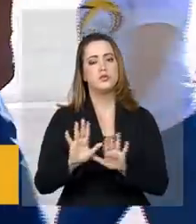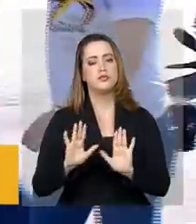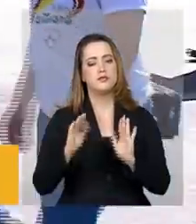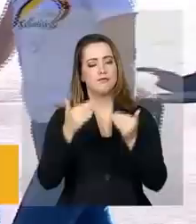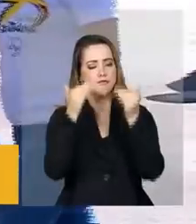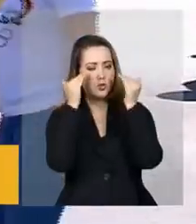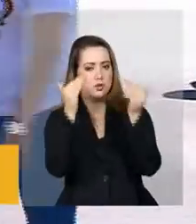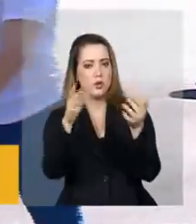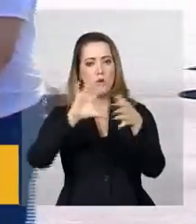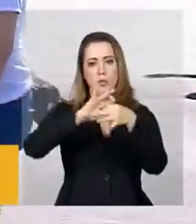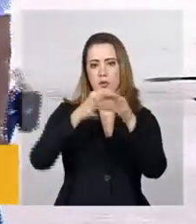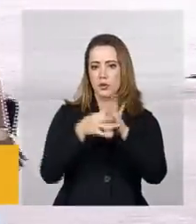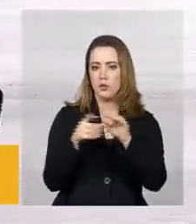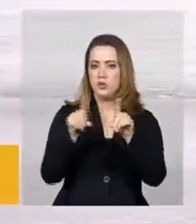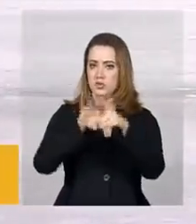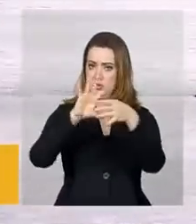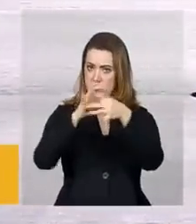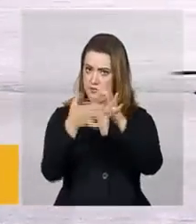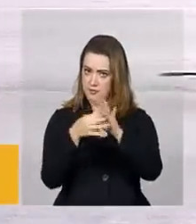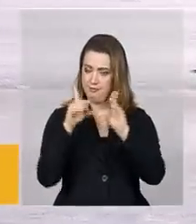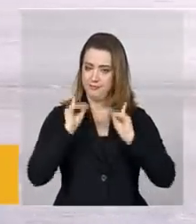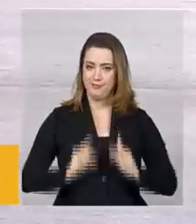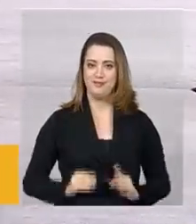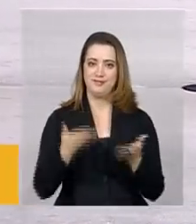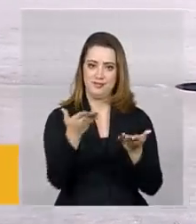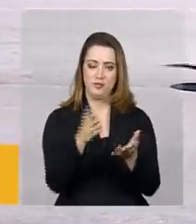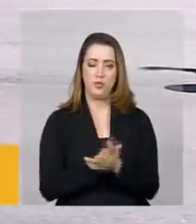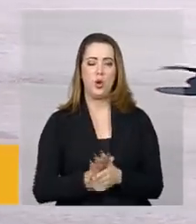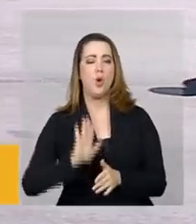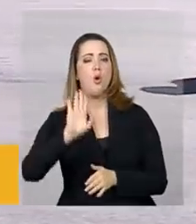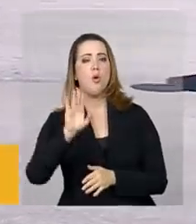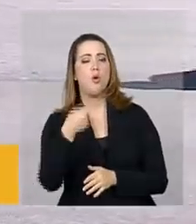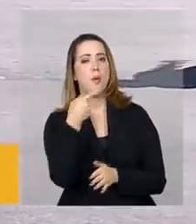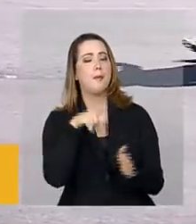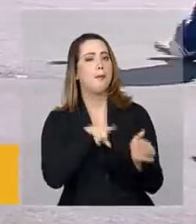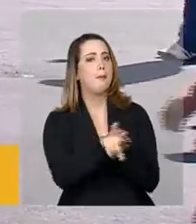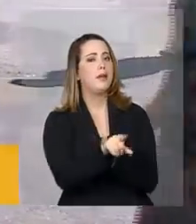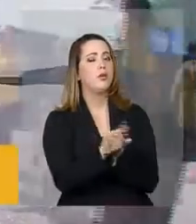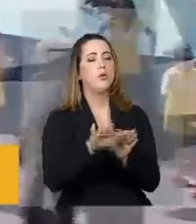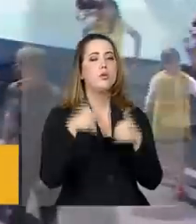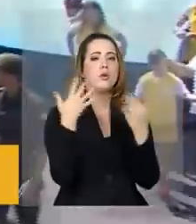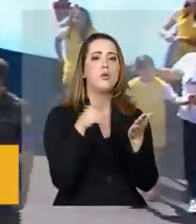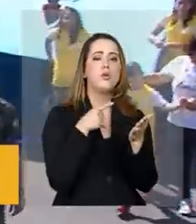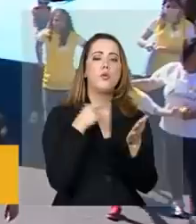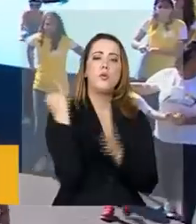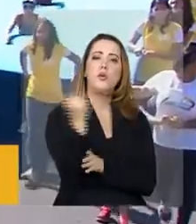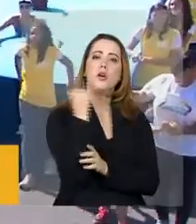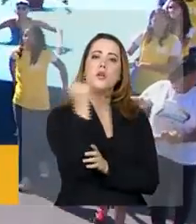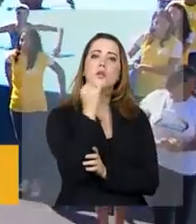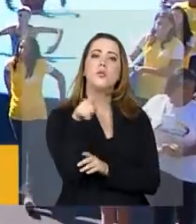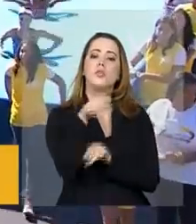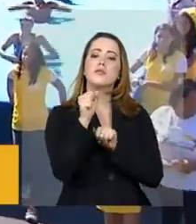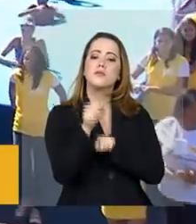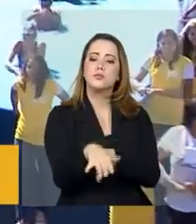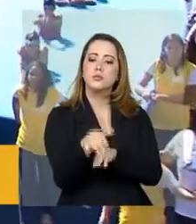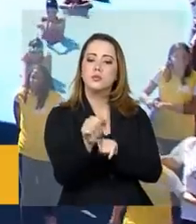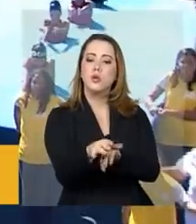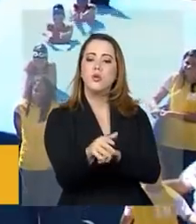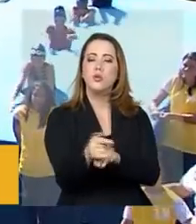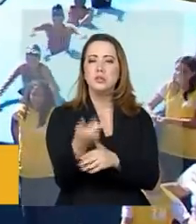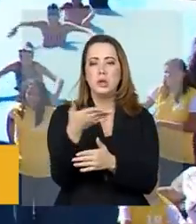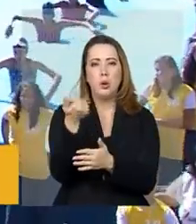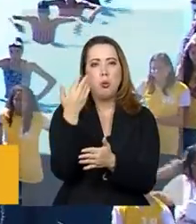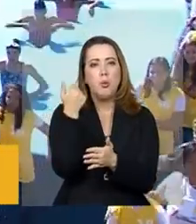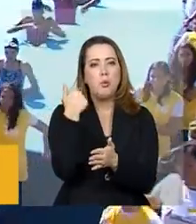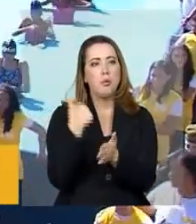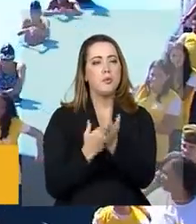as Olimpíadas e as Paralimpíadas. Agora, Coronel, qual a importância desse desfile cívico-militar? Quando começaram os desfiles